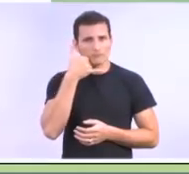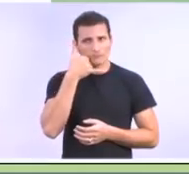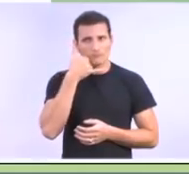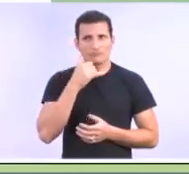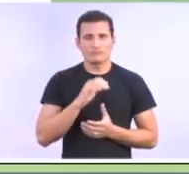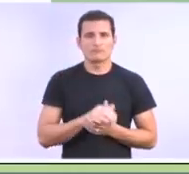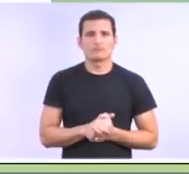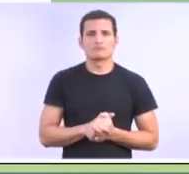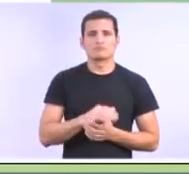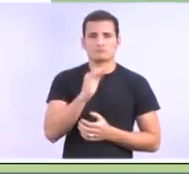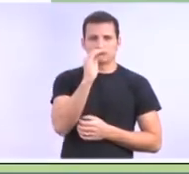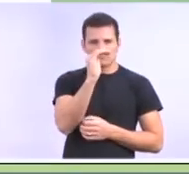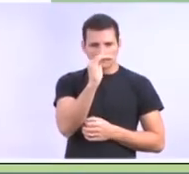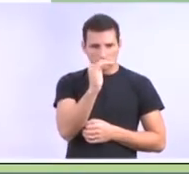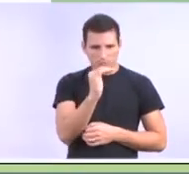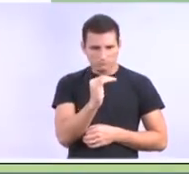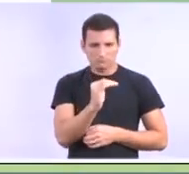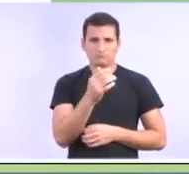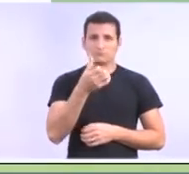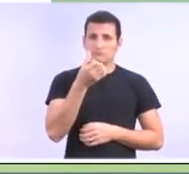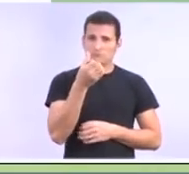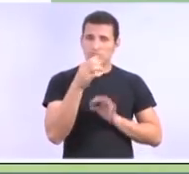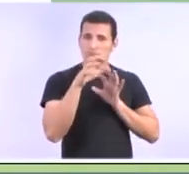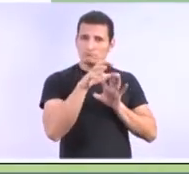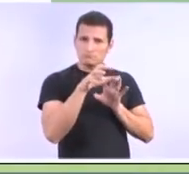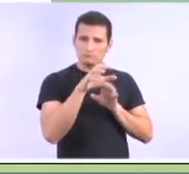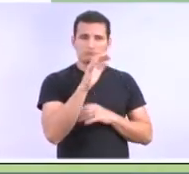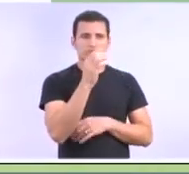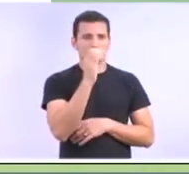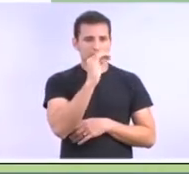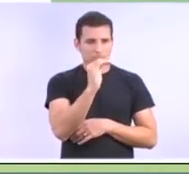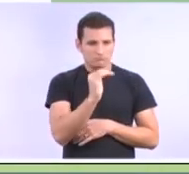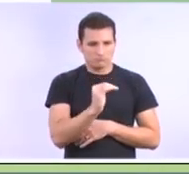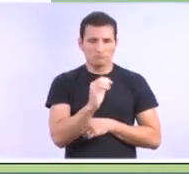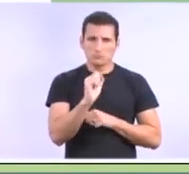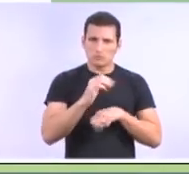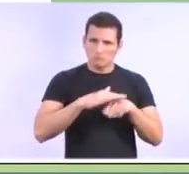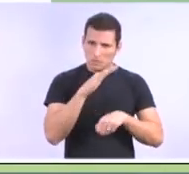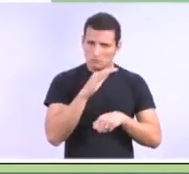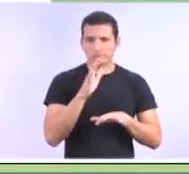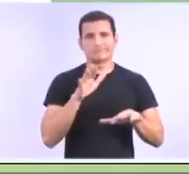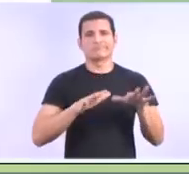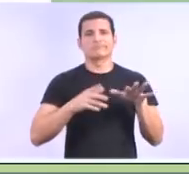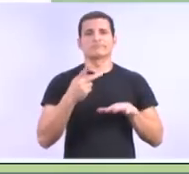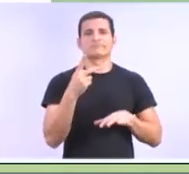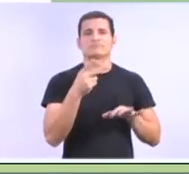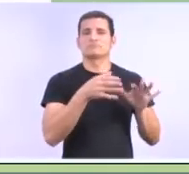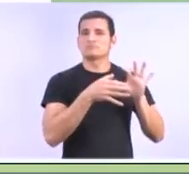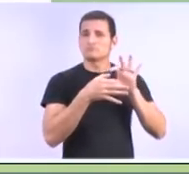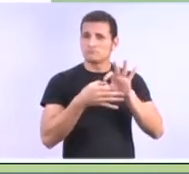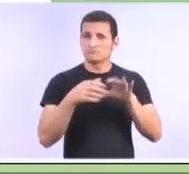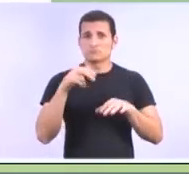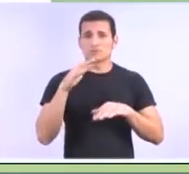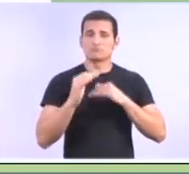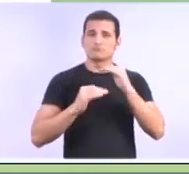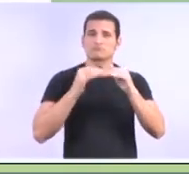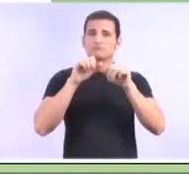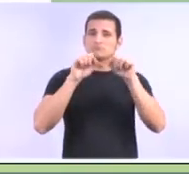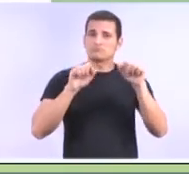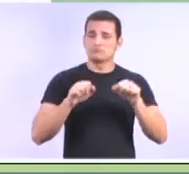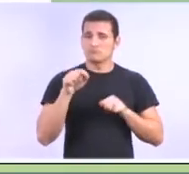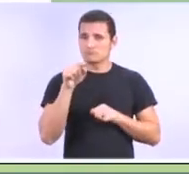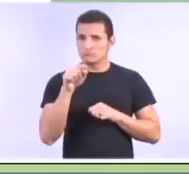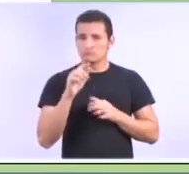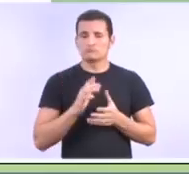aqui 6 características. Podem ter mais? Podem ter menos? Podem. Depende do teu contexto. Quem está desenvolvendo o sistema é você.